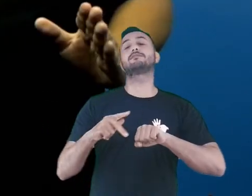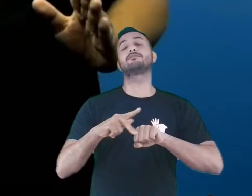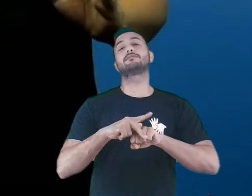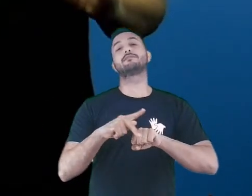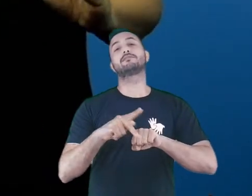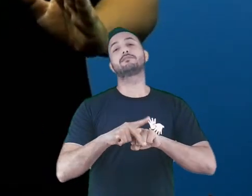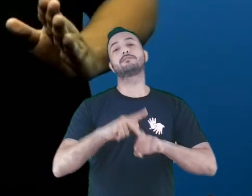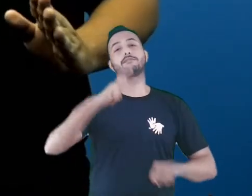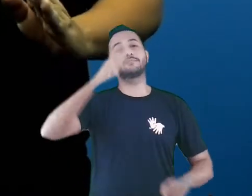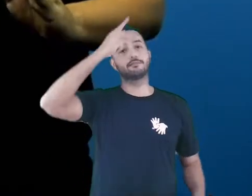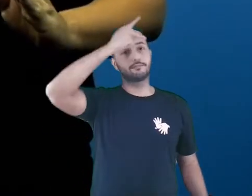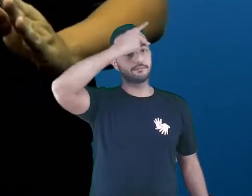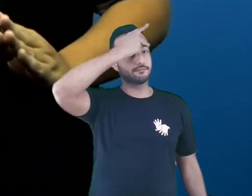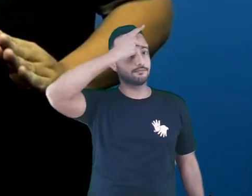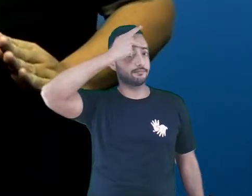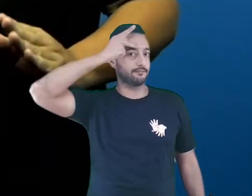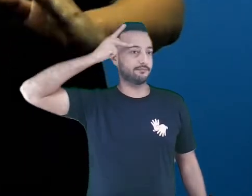pronomes